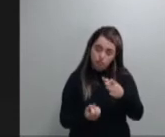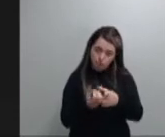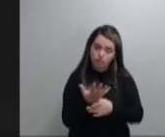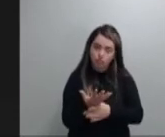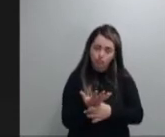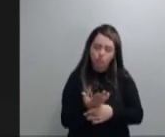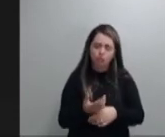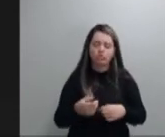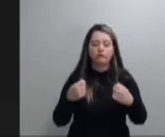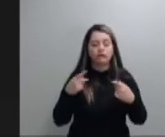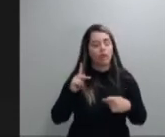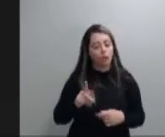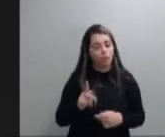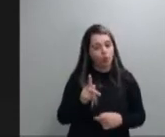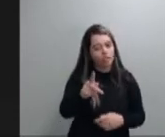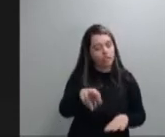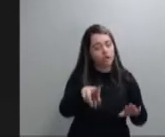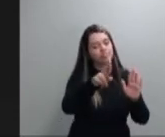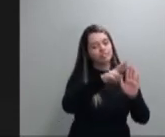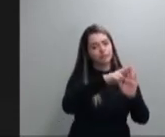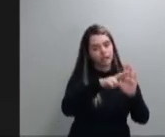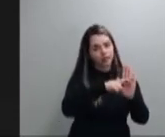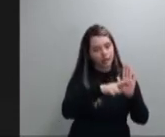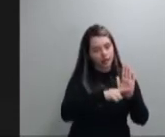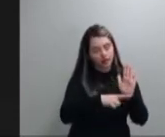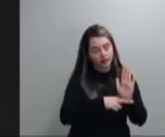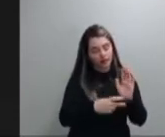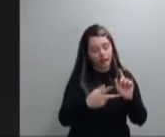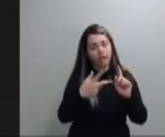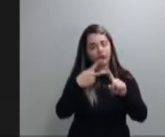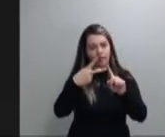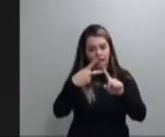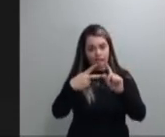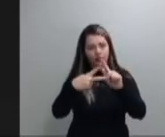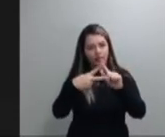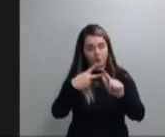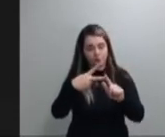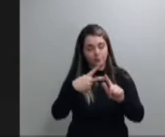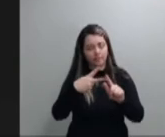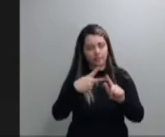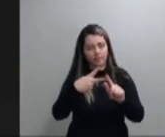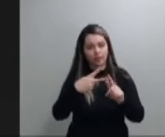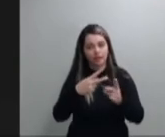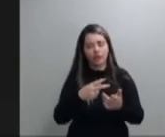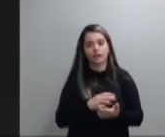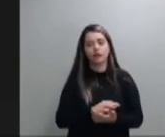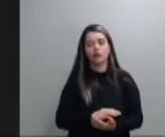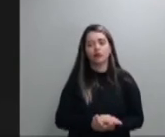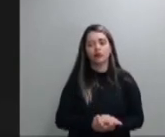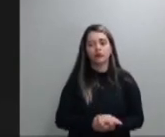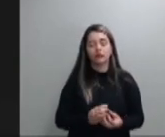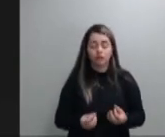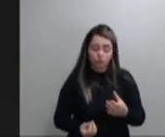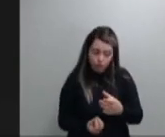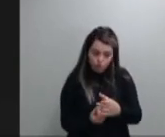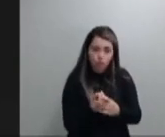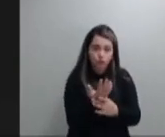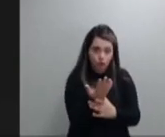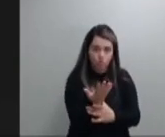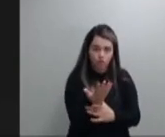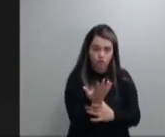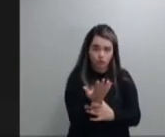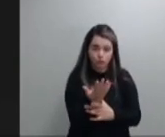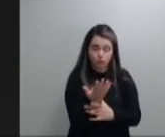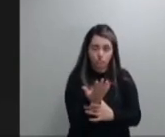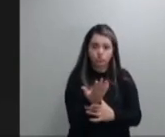alteração, à segunda regra, fixada. Esse ato da comissão. Não se insurge aqui, não se insurgem os recorrentes